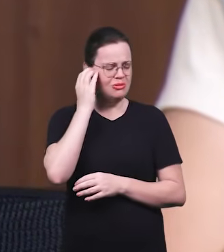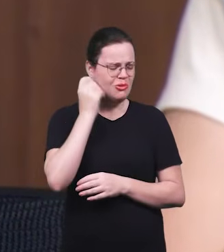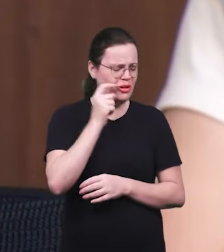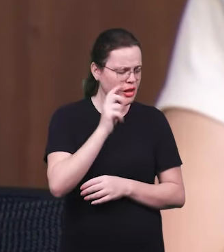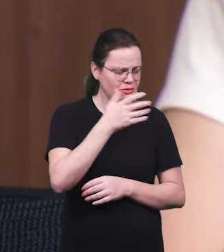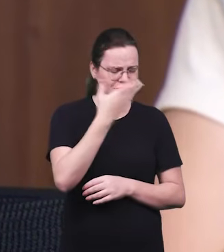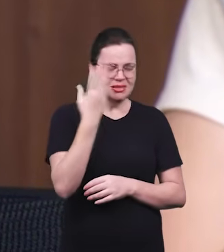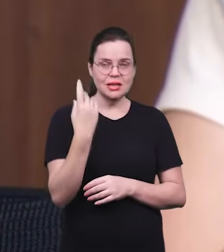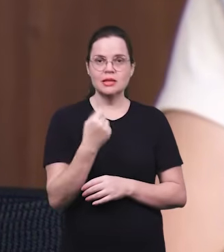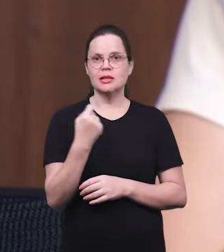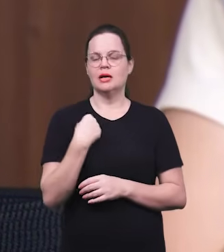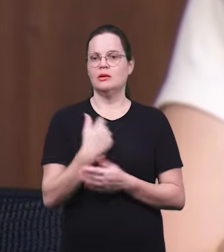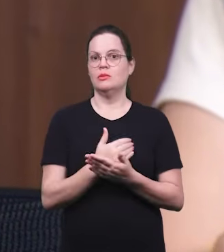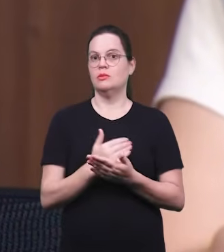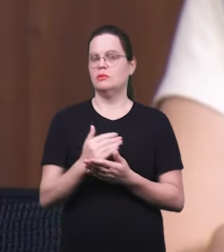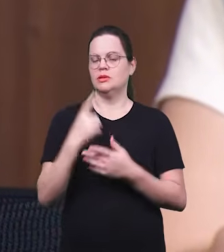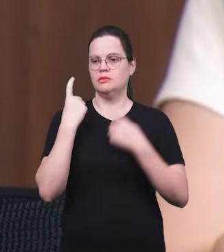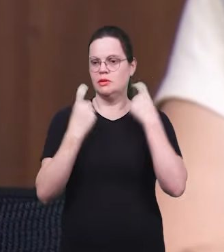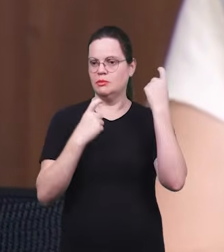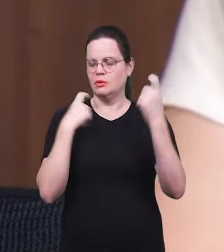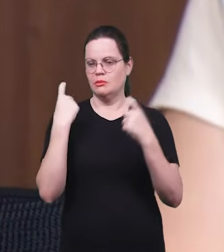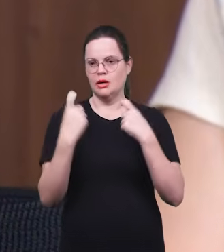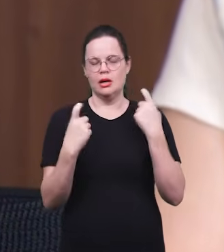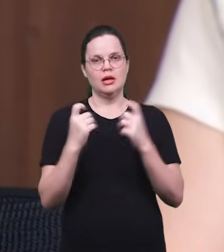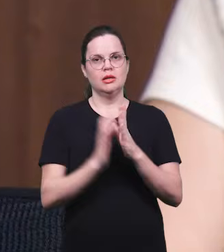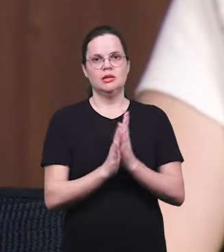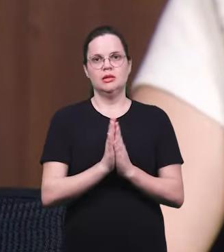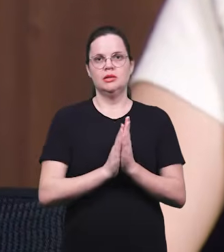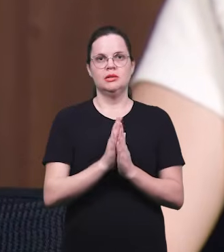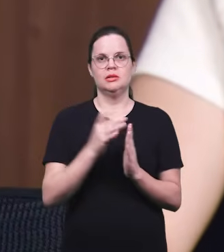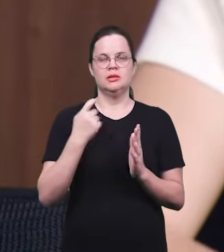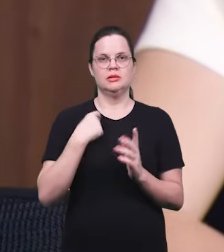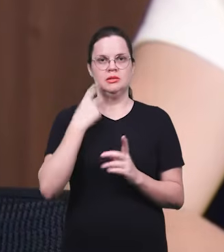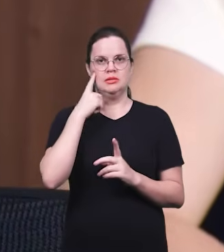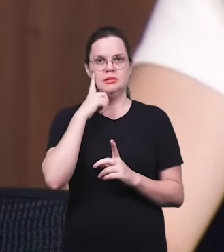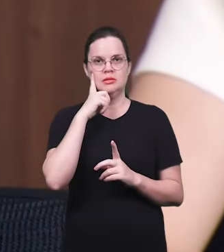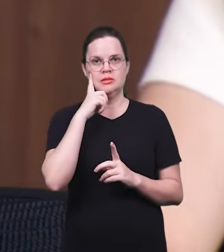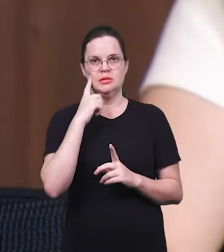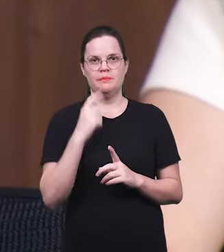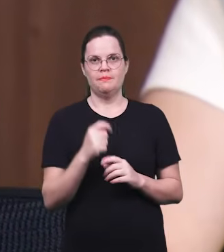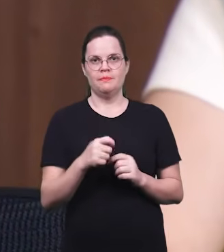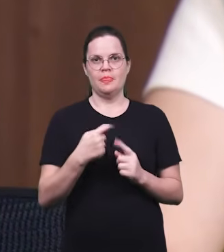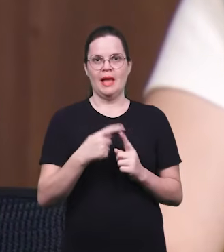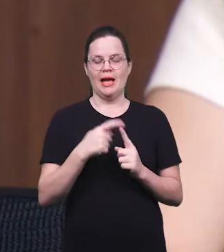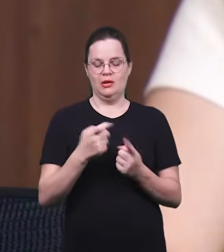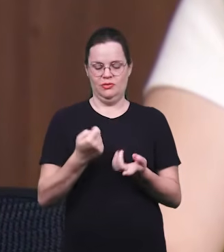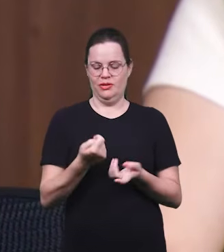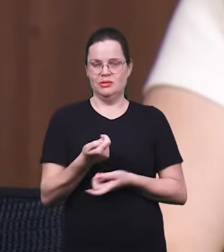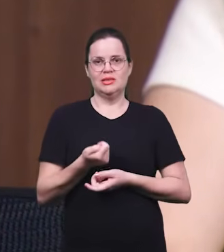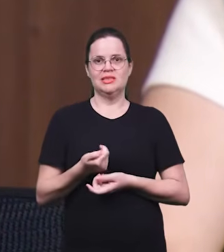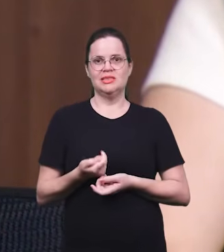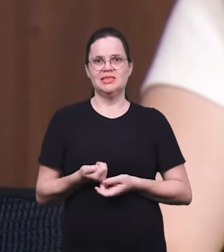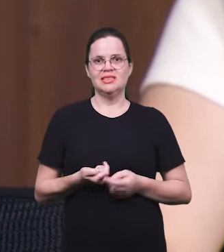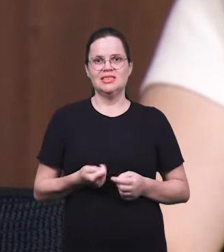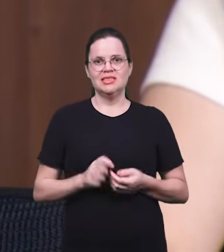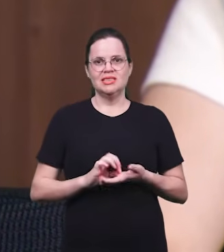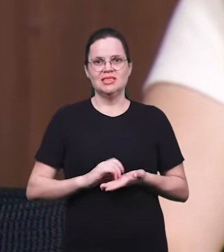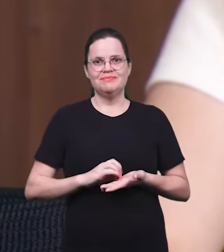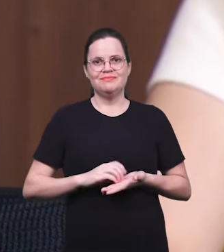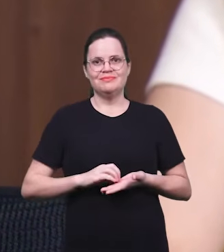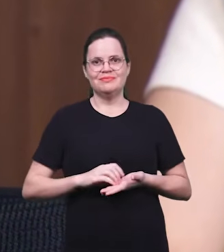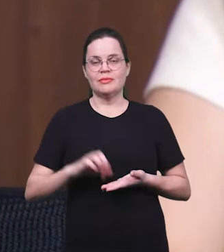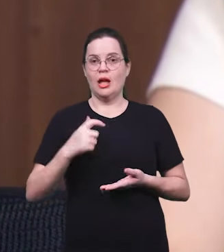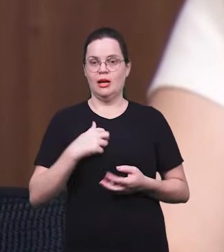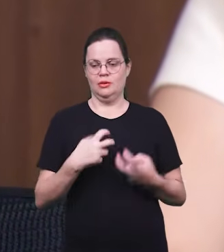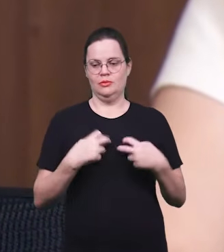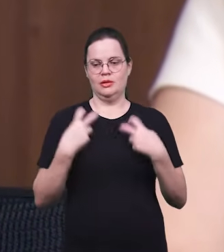momento. E aí eu comecei a ficar muito preocupada, às vezes eu até fico arranhando a mão e tal. Então